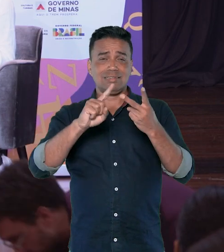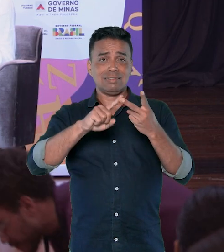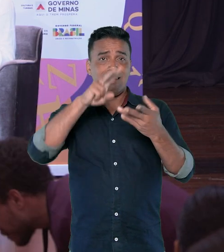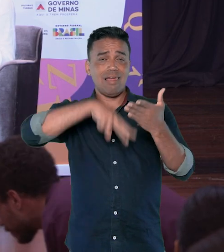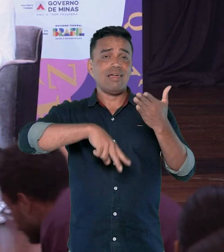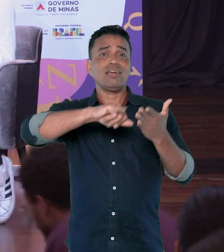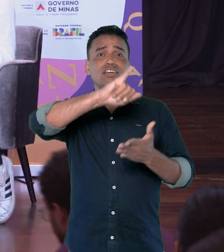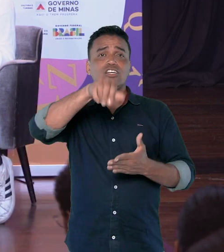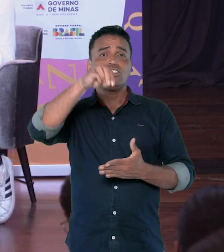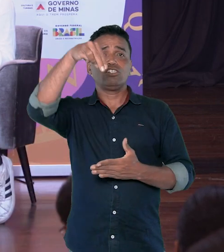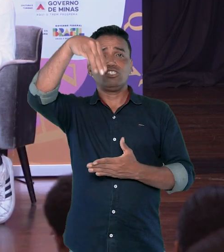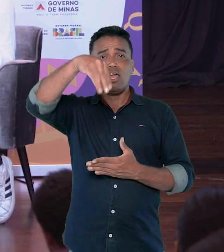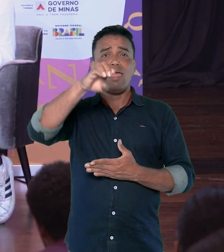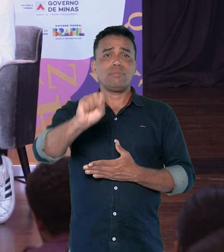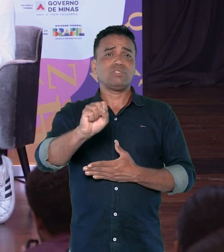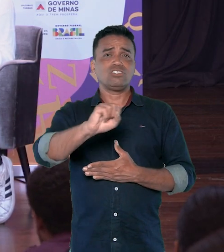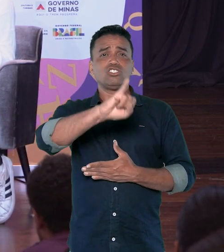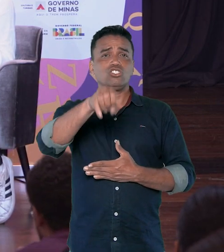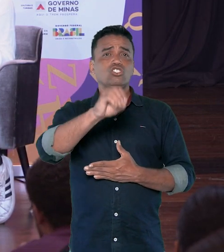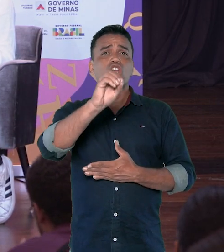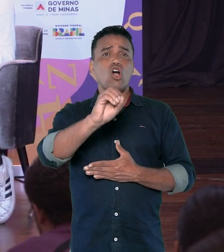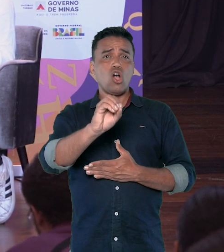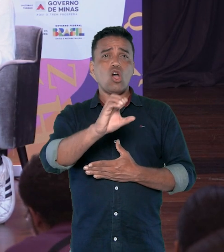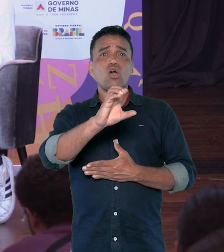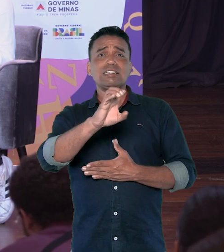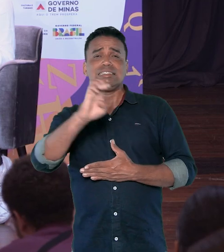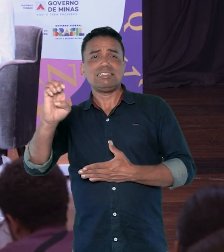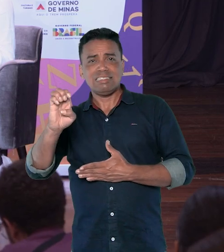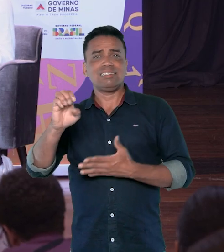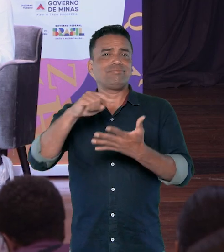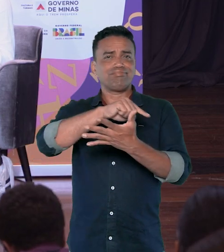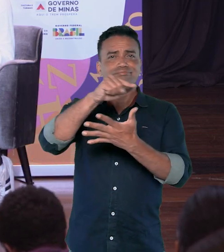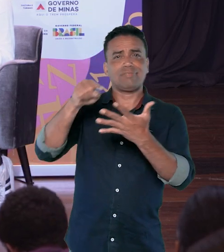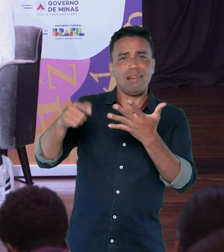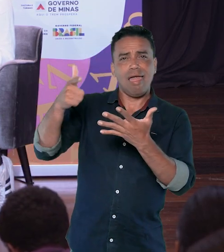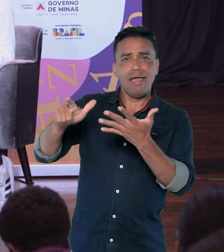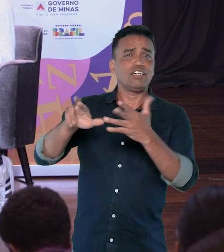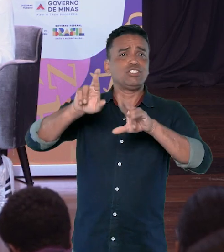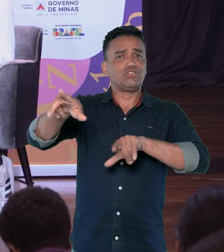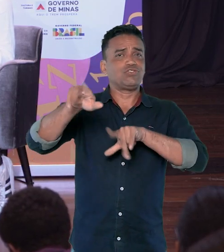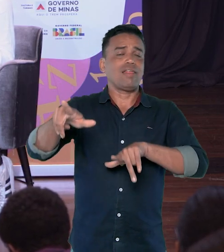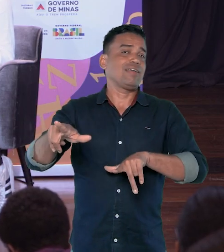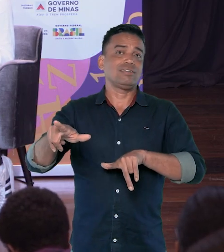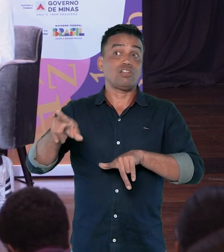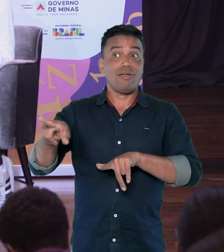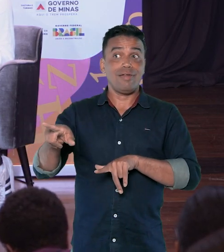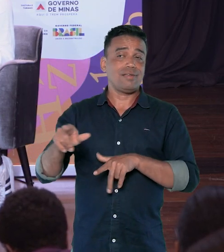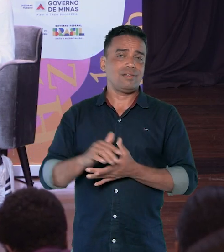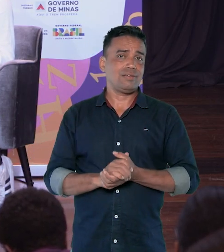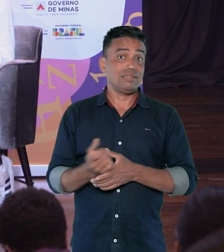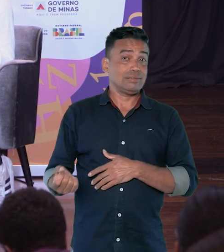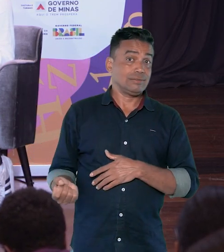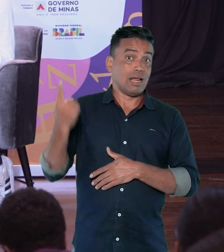Proust, que lê James Baldwin, né? Ou seja, ele é alguém, ele é um fruto